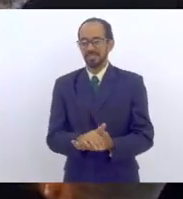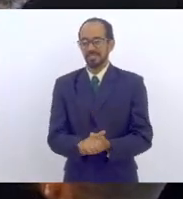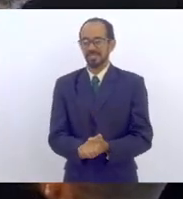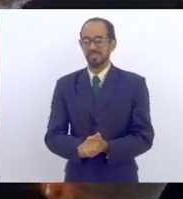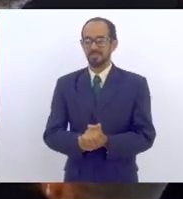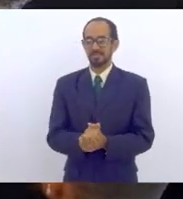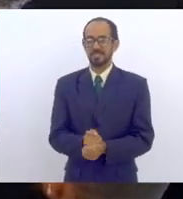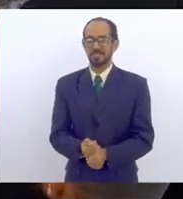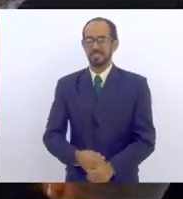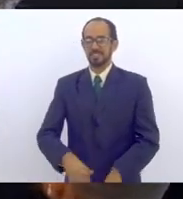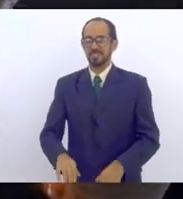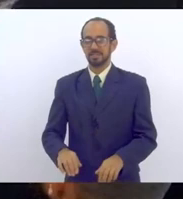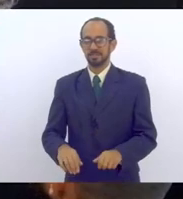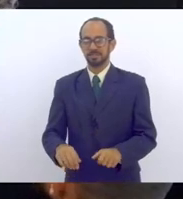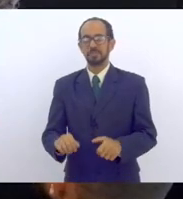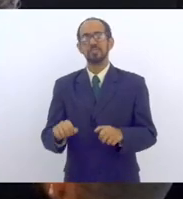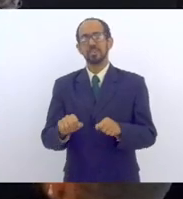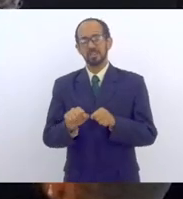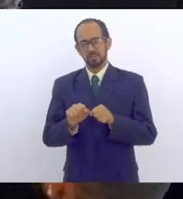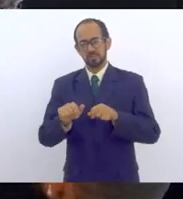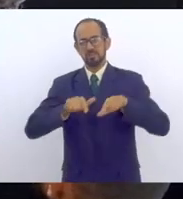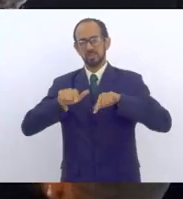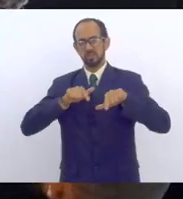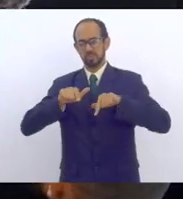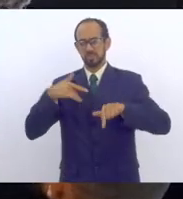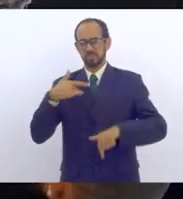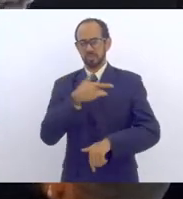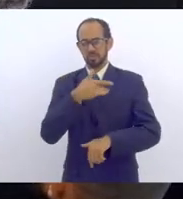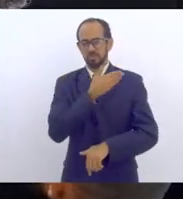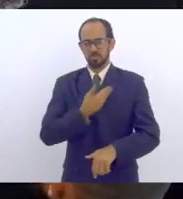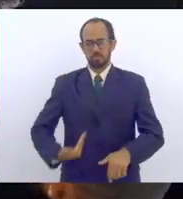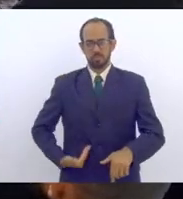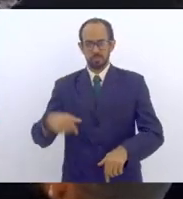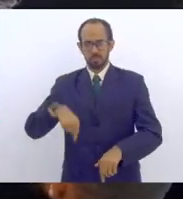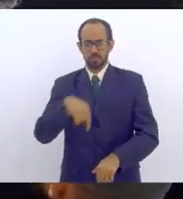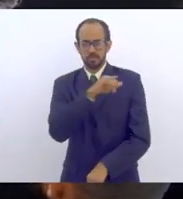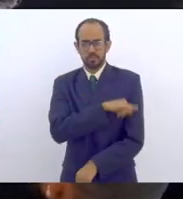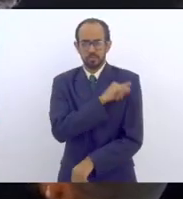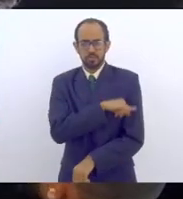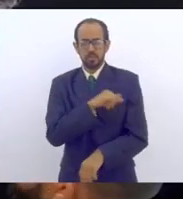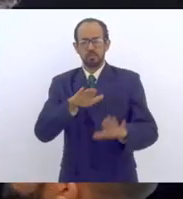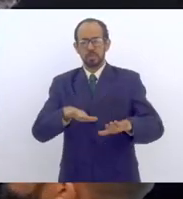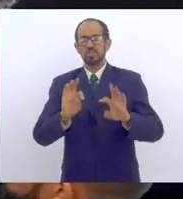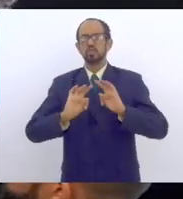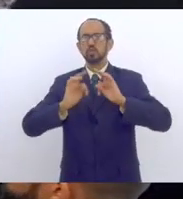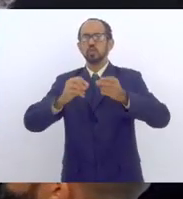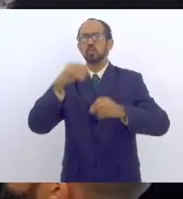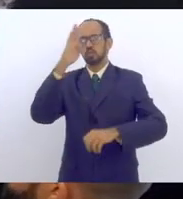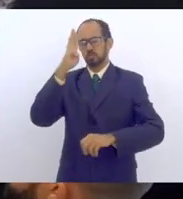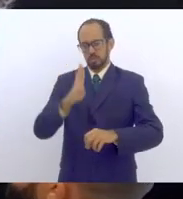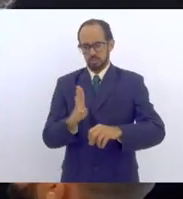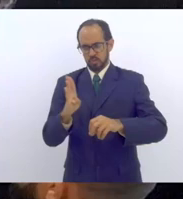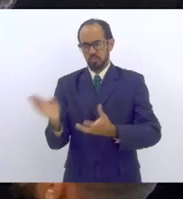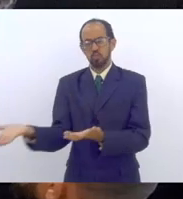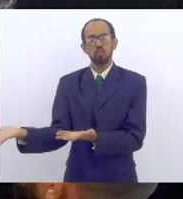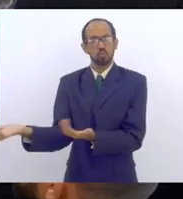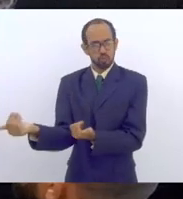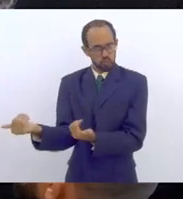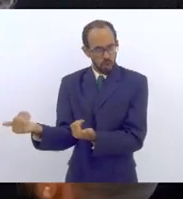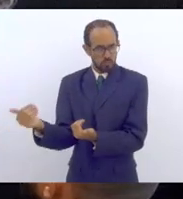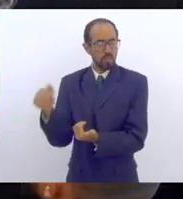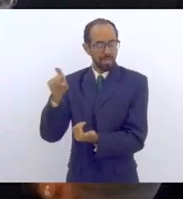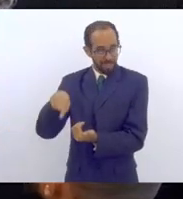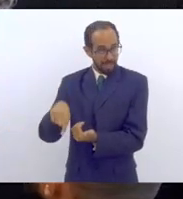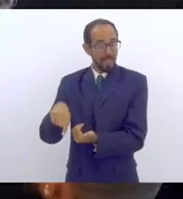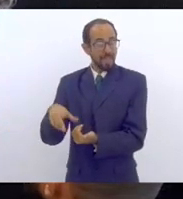de saúde pública não só aqui no Rio de Janeiro mas no Brasil afora ele é muito jovem fala isso para ele para